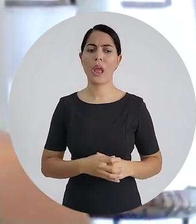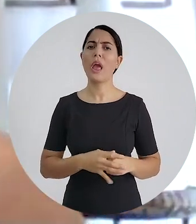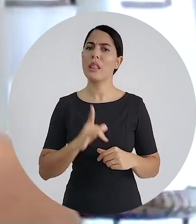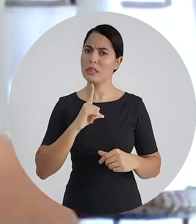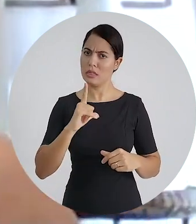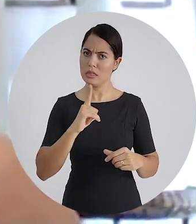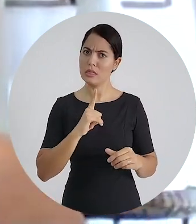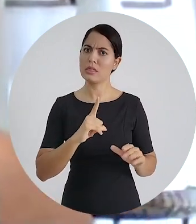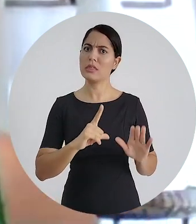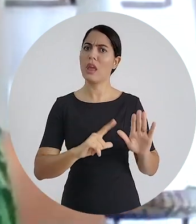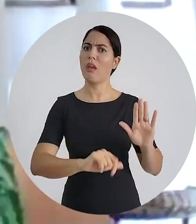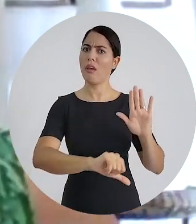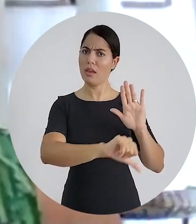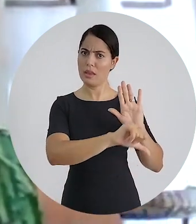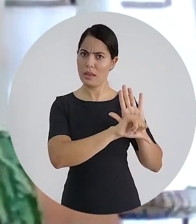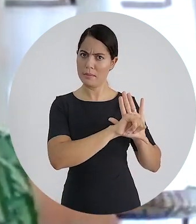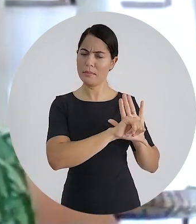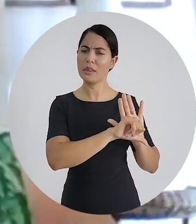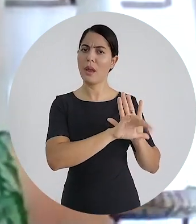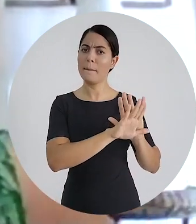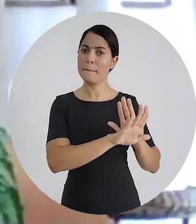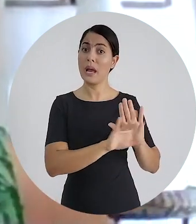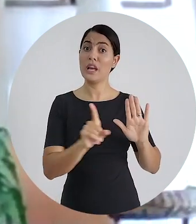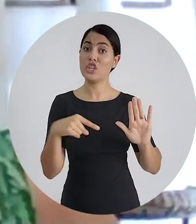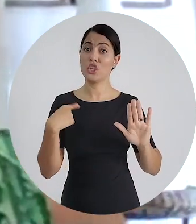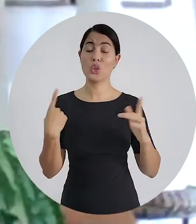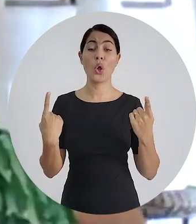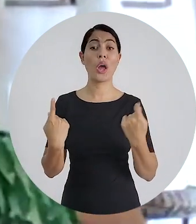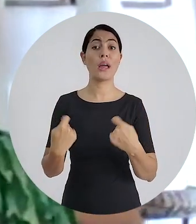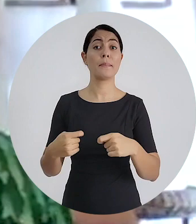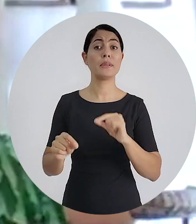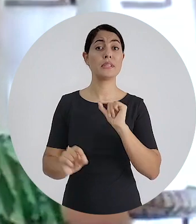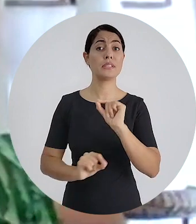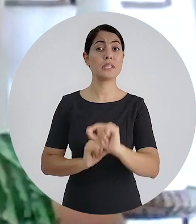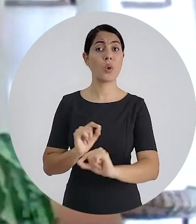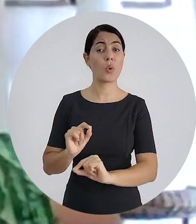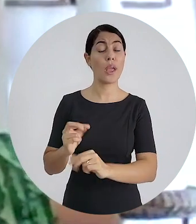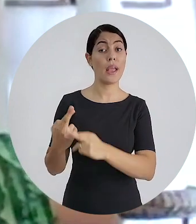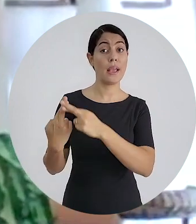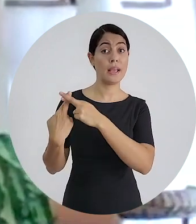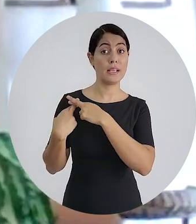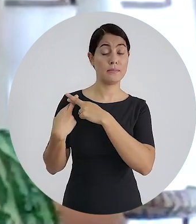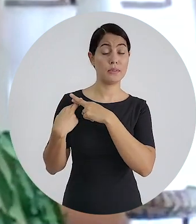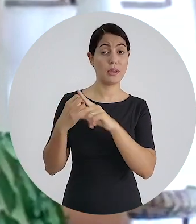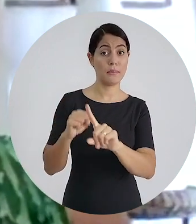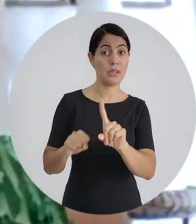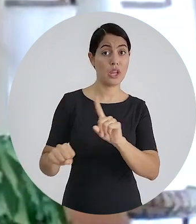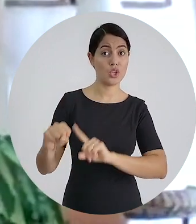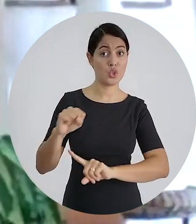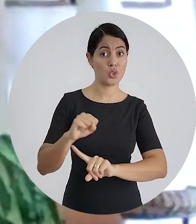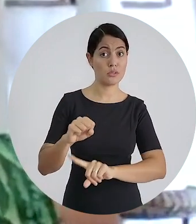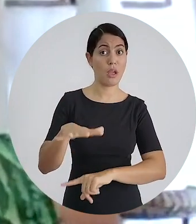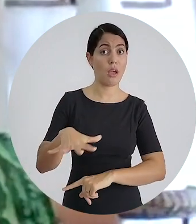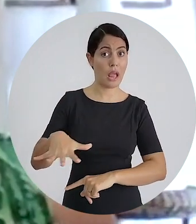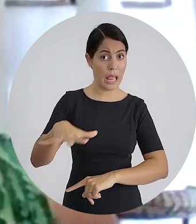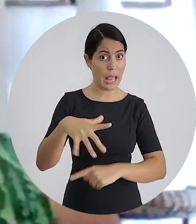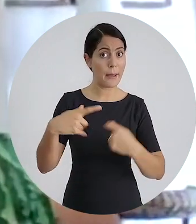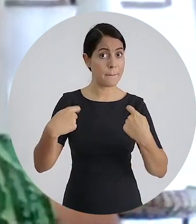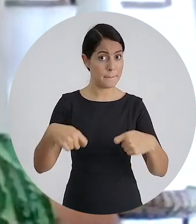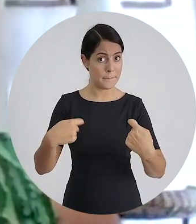discussão somente do processo criminal. Nós precisamos também fazer a discussão da